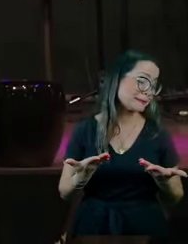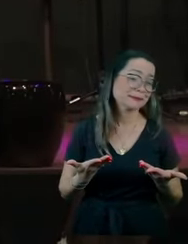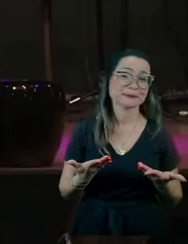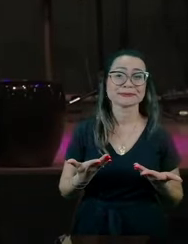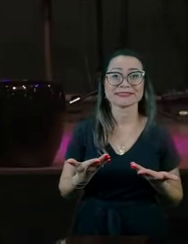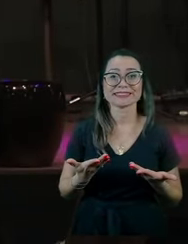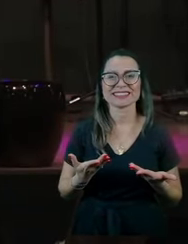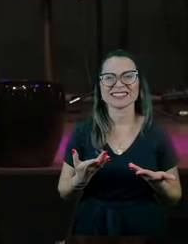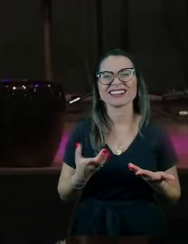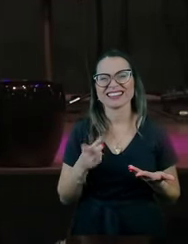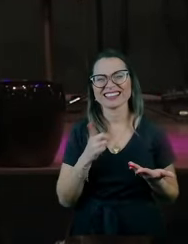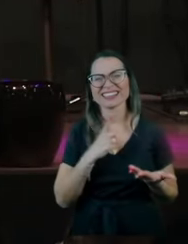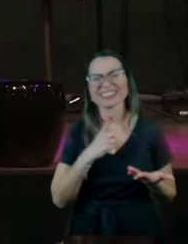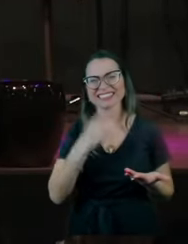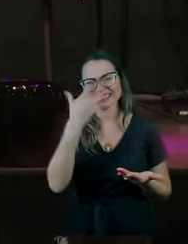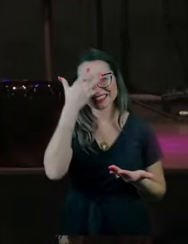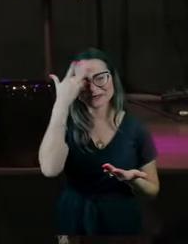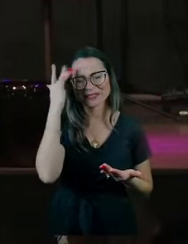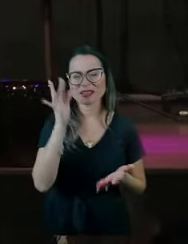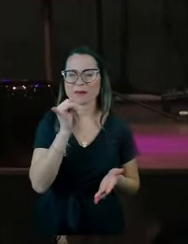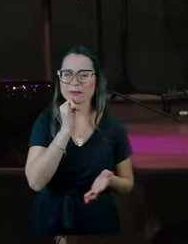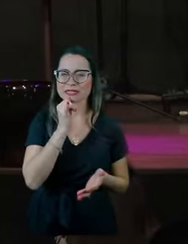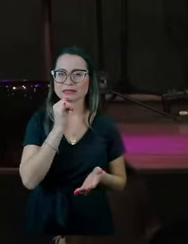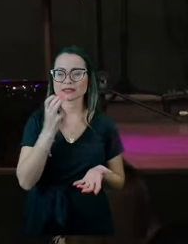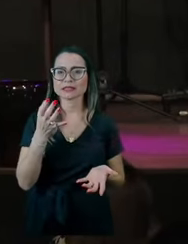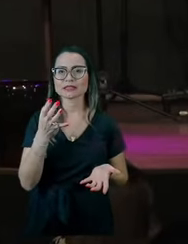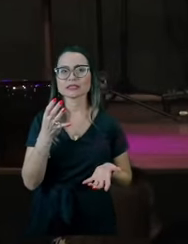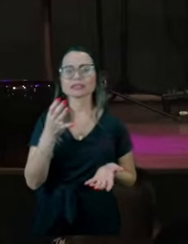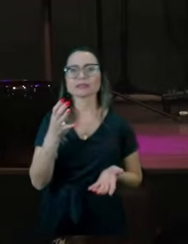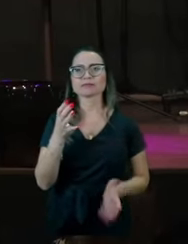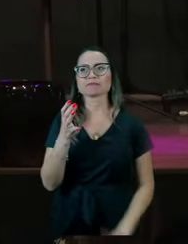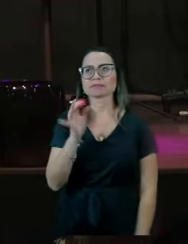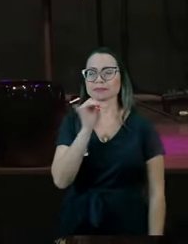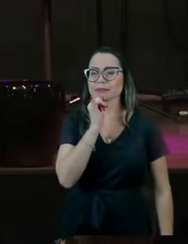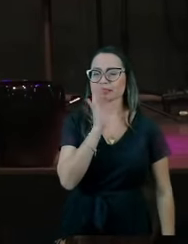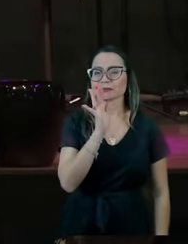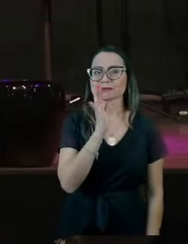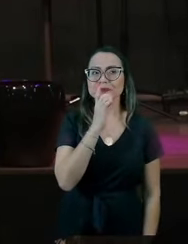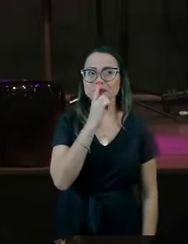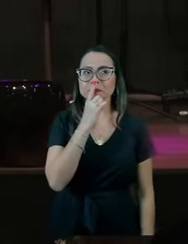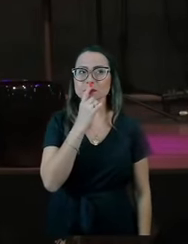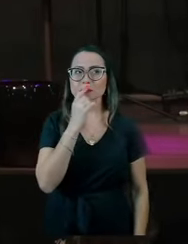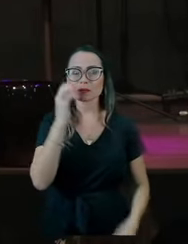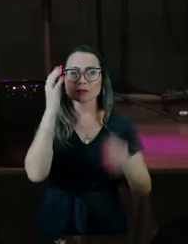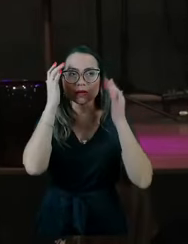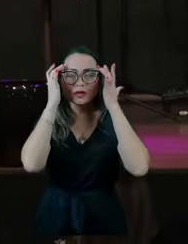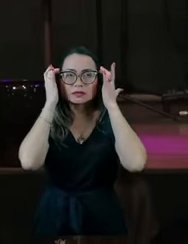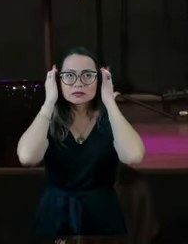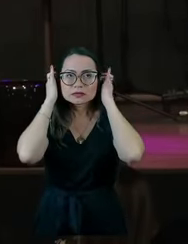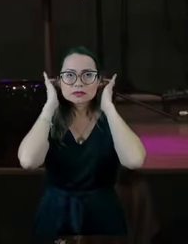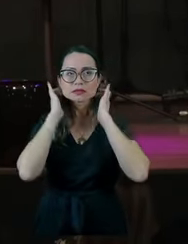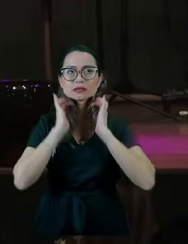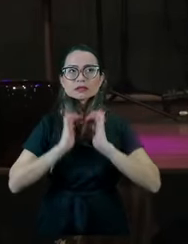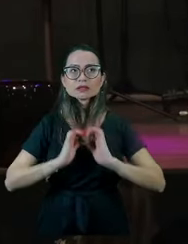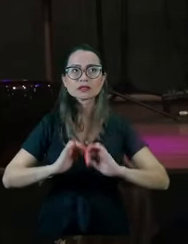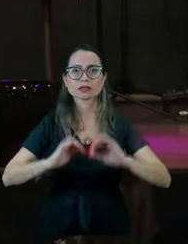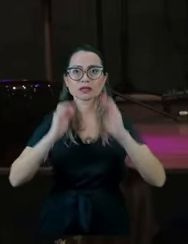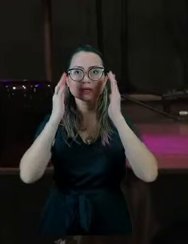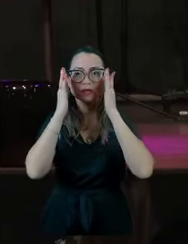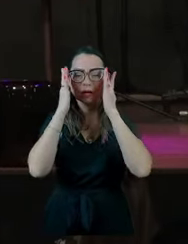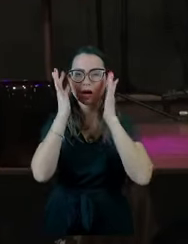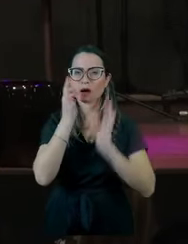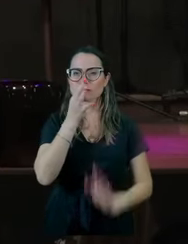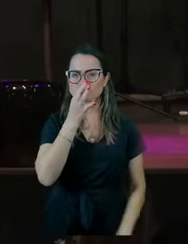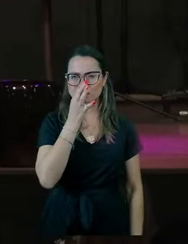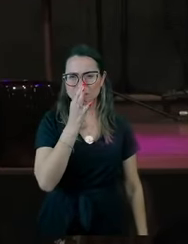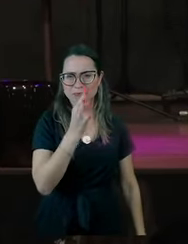E tem pessoas que têm uma sensibilidade no ouvir uma crítica, né? De repente, sabe, fica, ai,